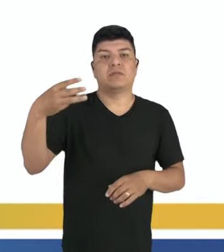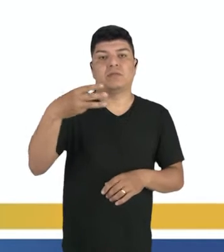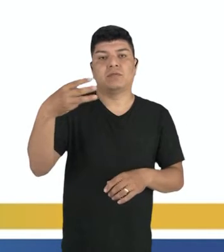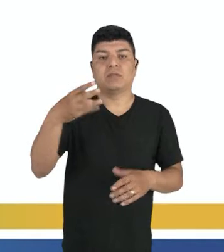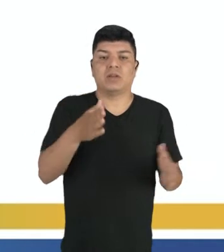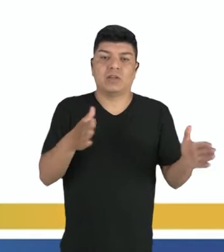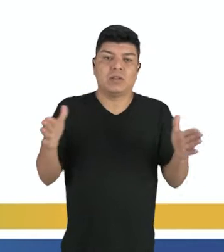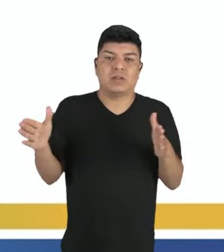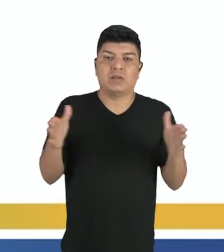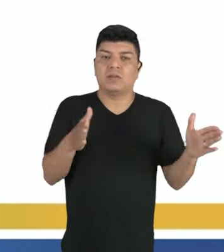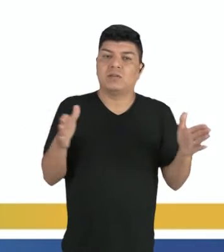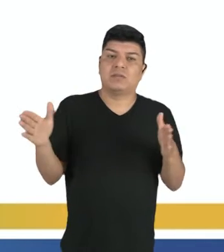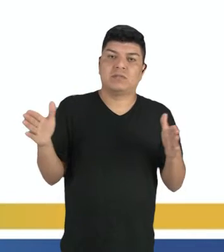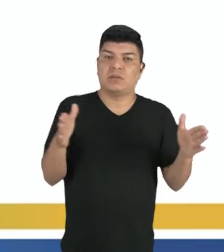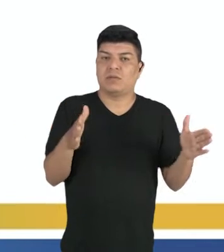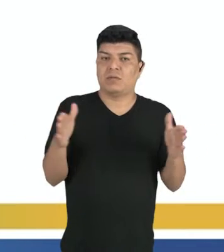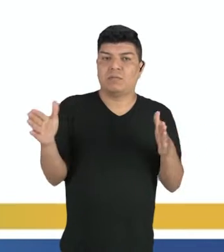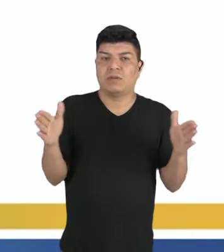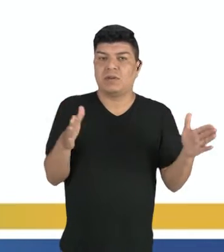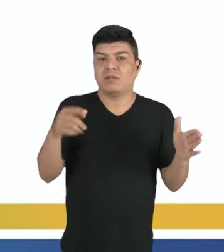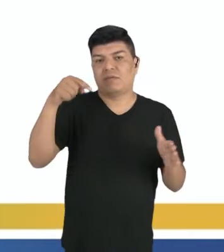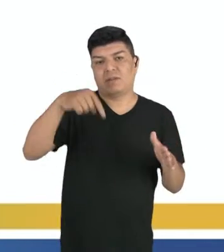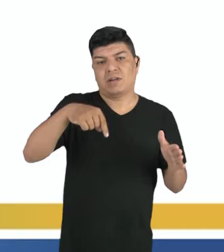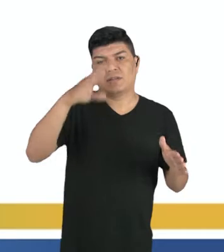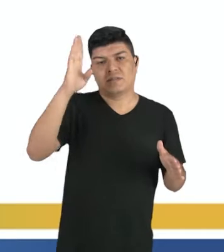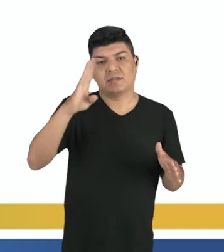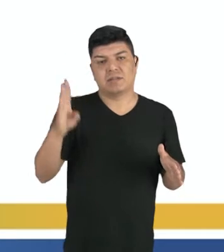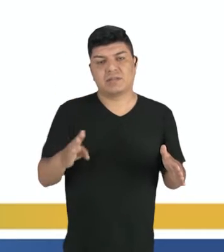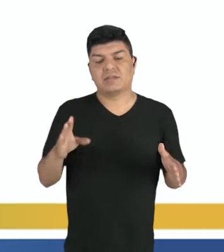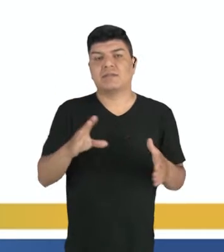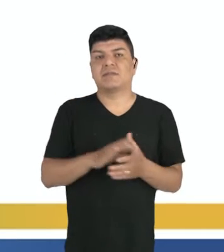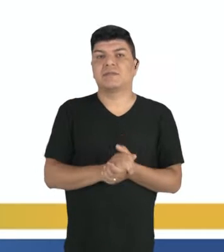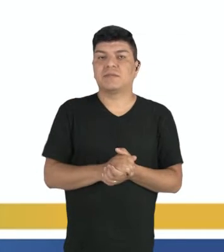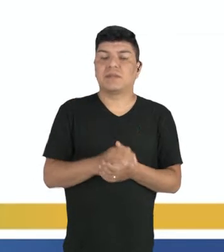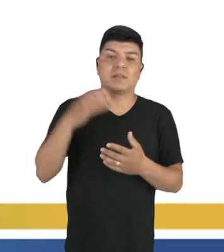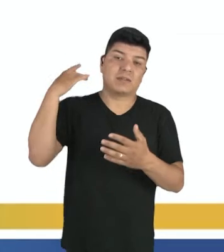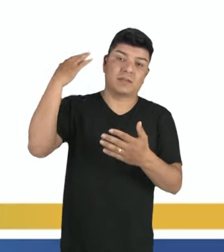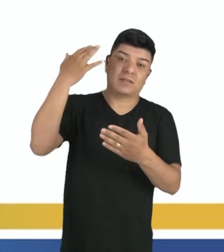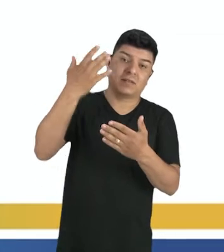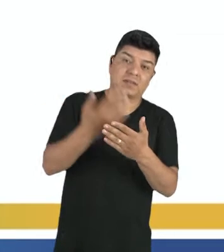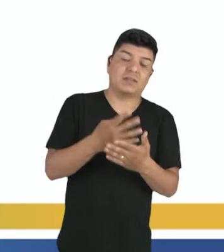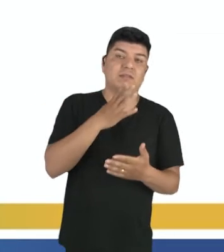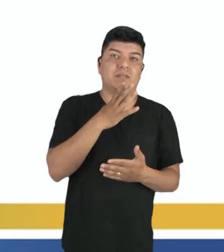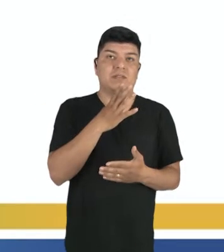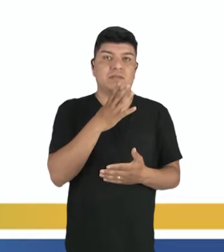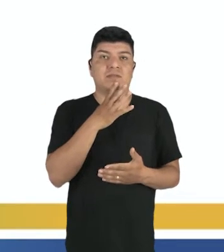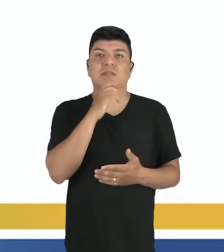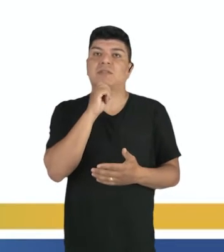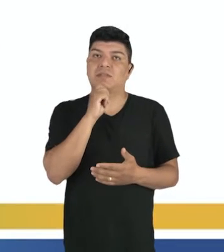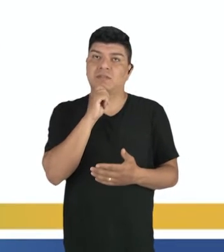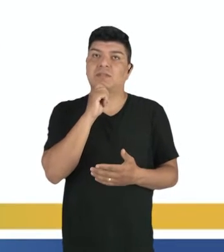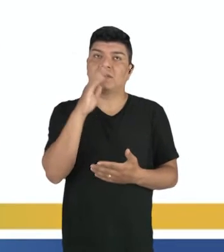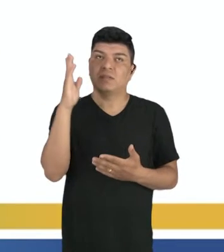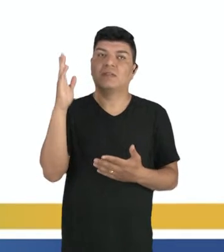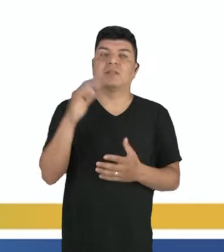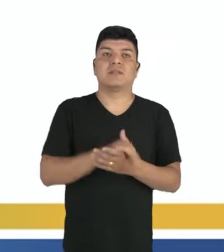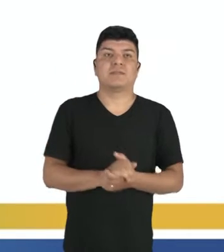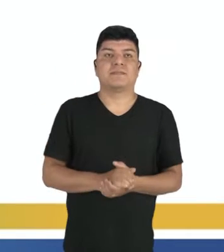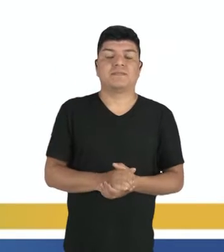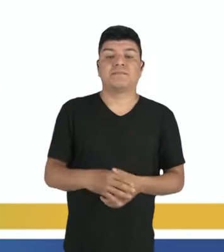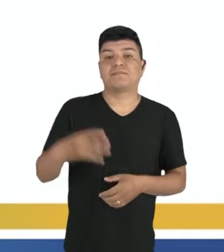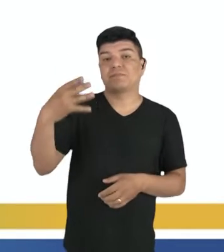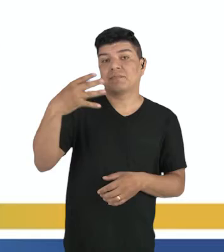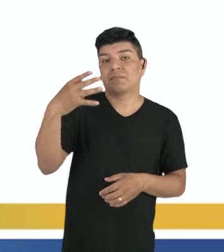terceiro período de industrialização no Brasil, que até hoje é bem conhecida, essa indústria, não é?